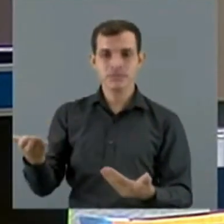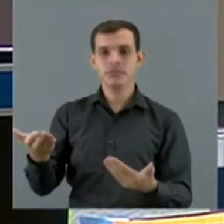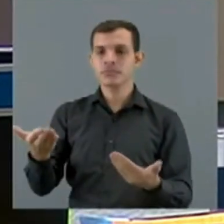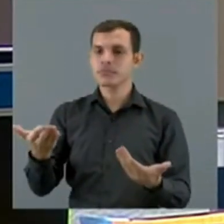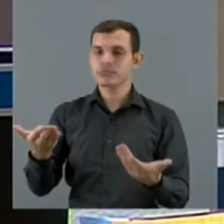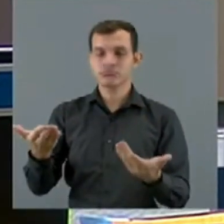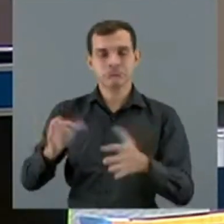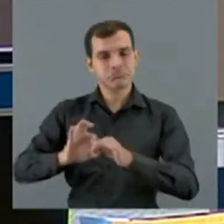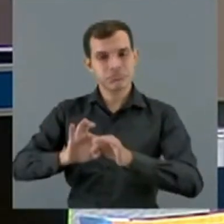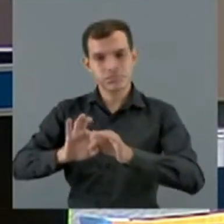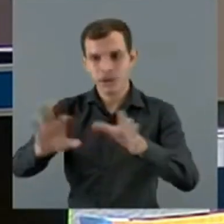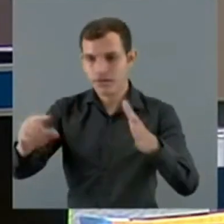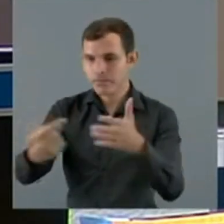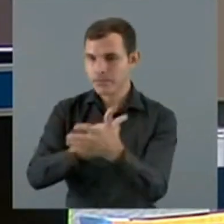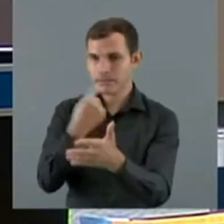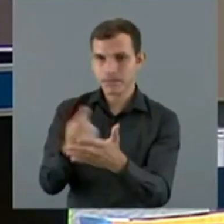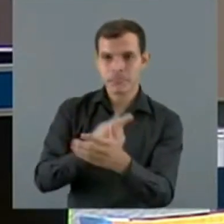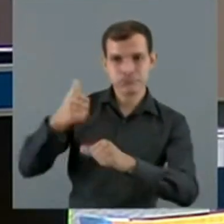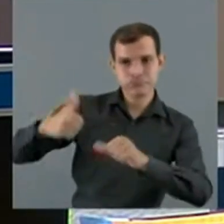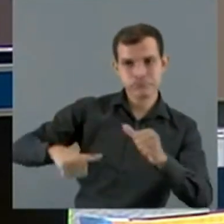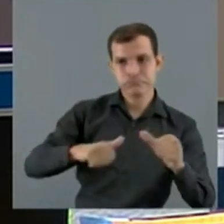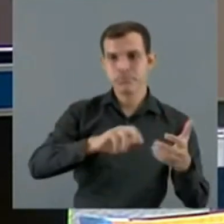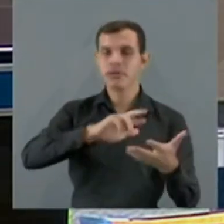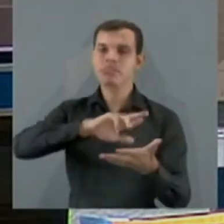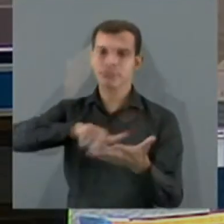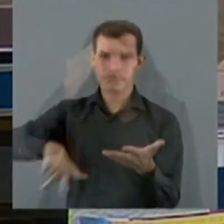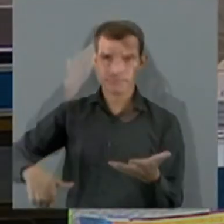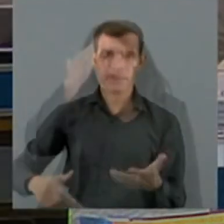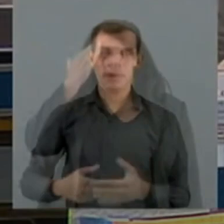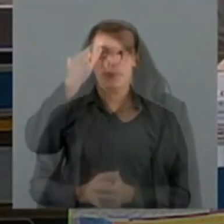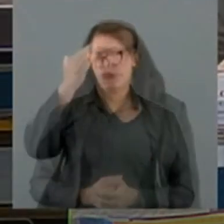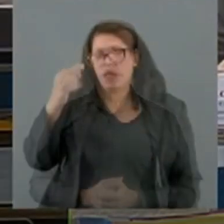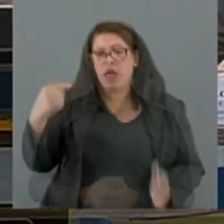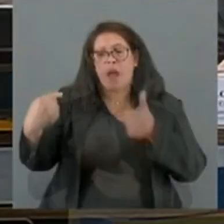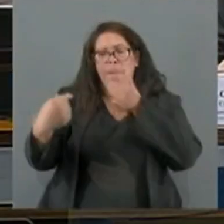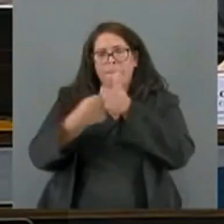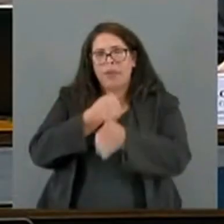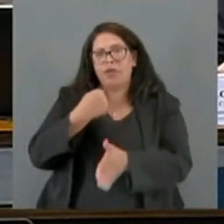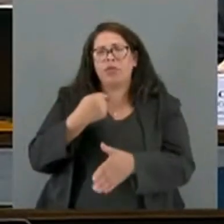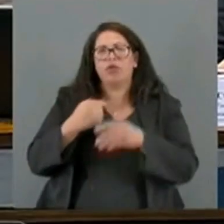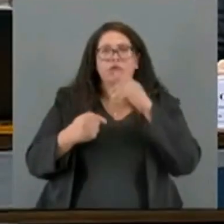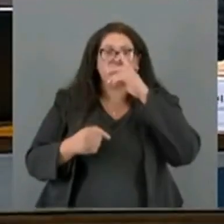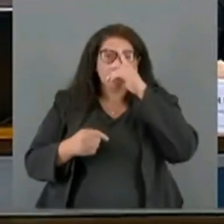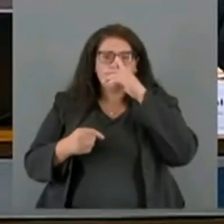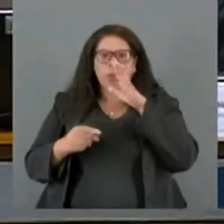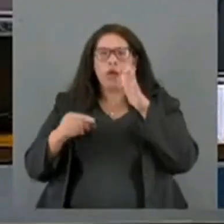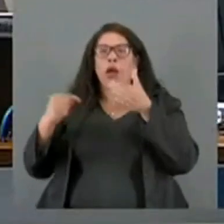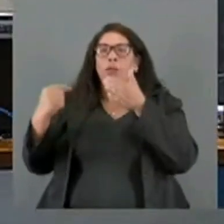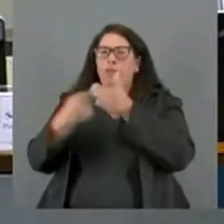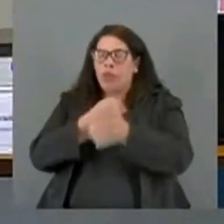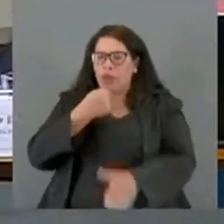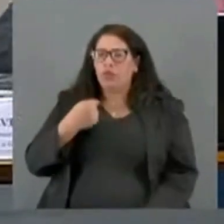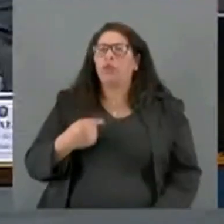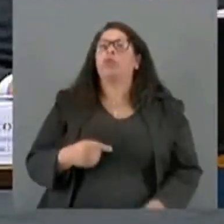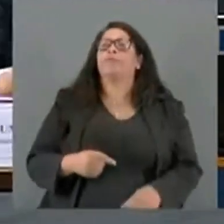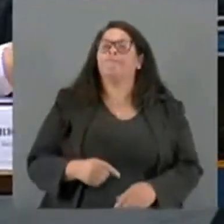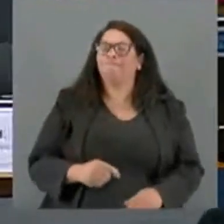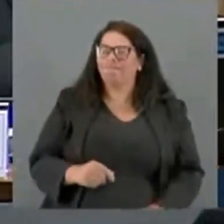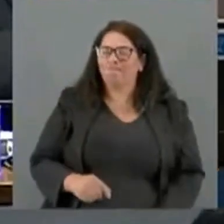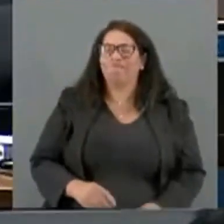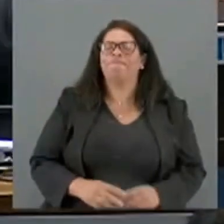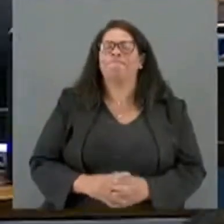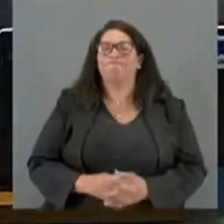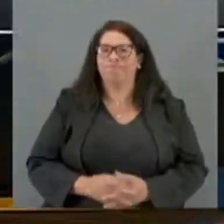de Vossas Excelências para eventuais questionamentos. Um bom dia. Inclusive, uma pergunta muito